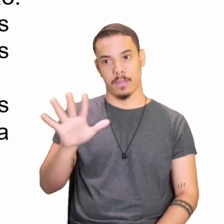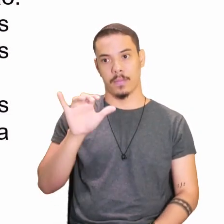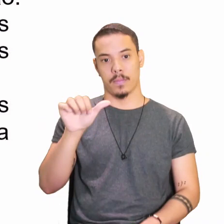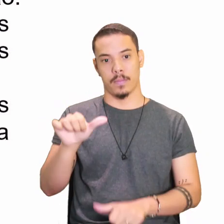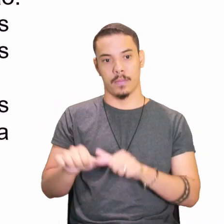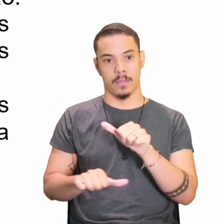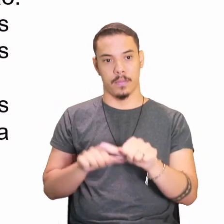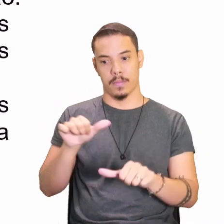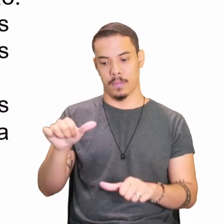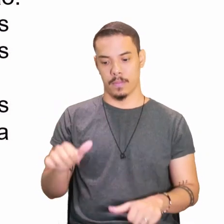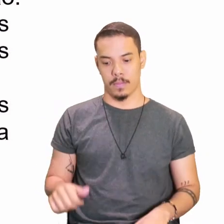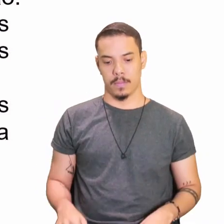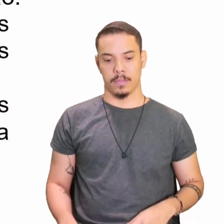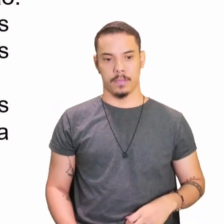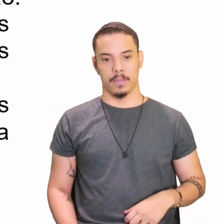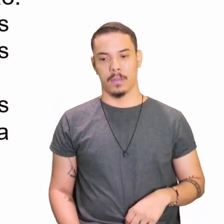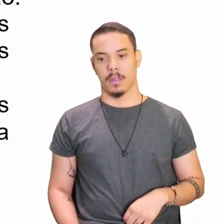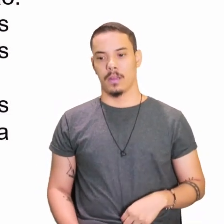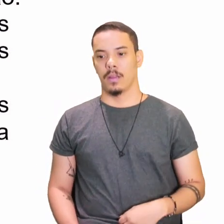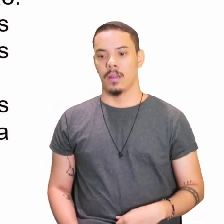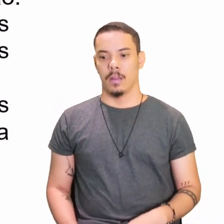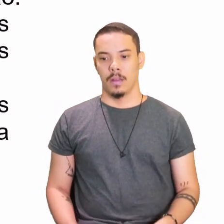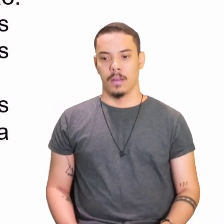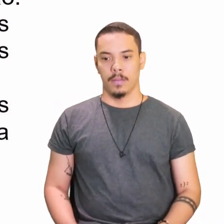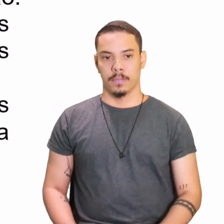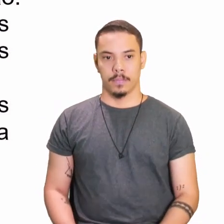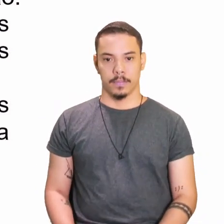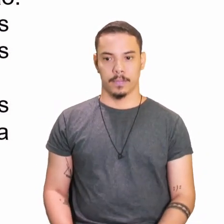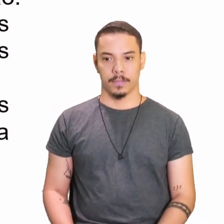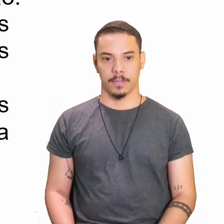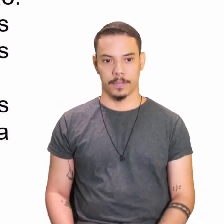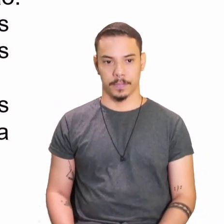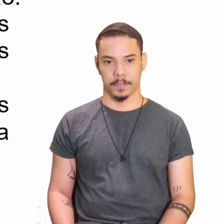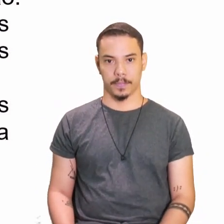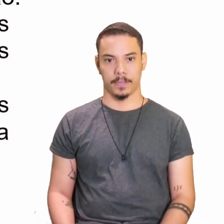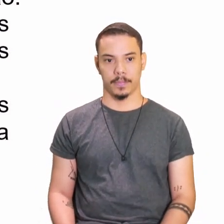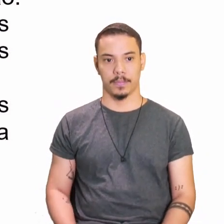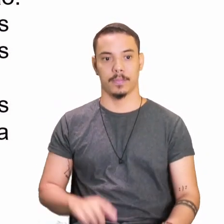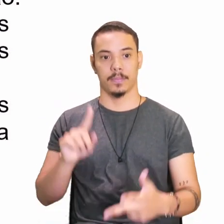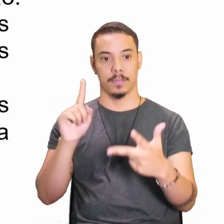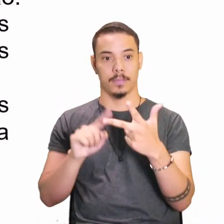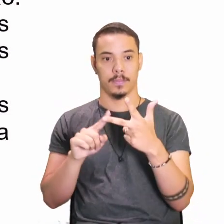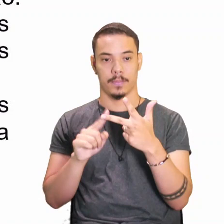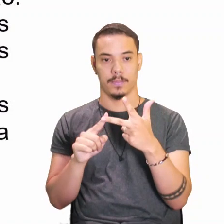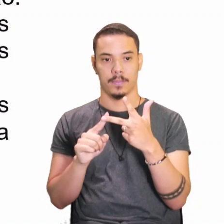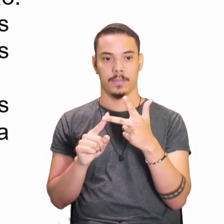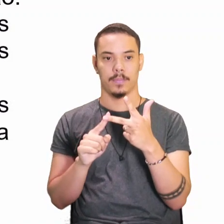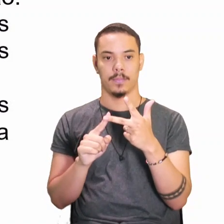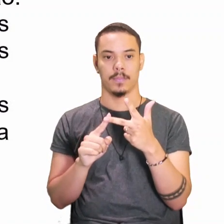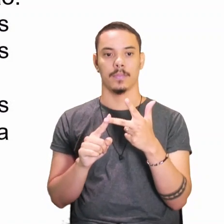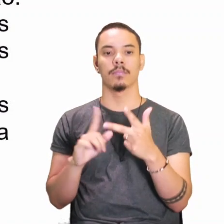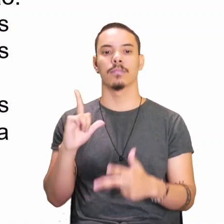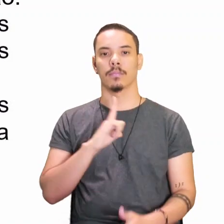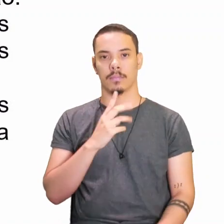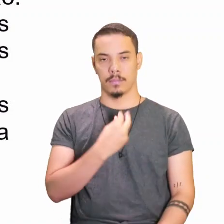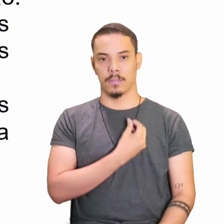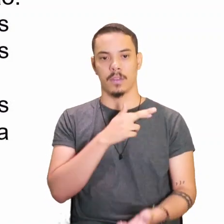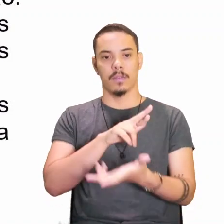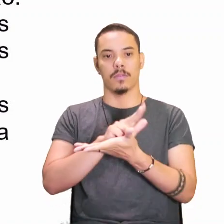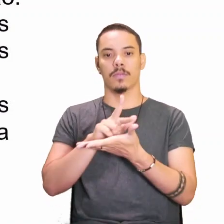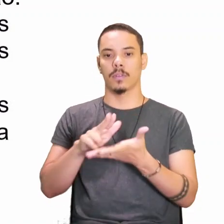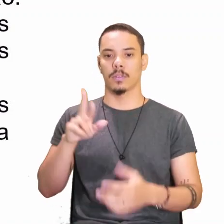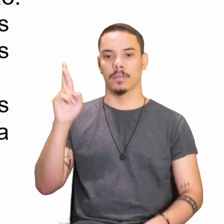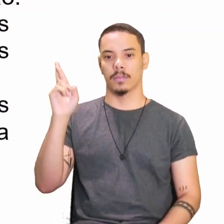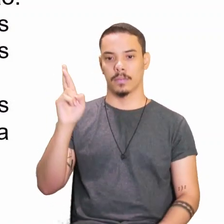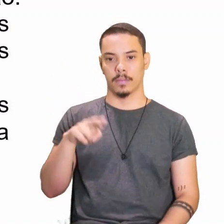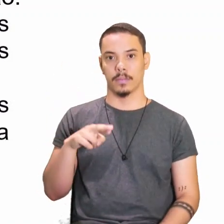de flexionamento básico 3 Existem várias razões